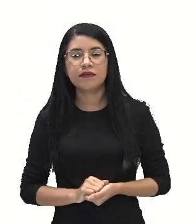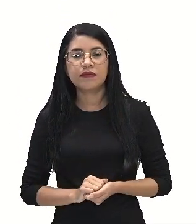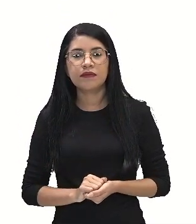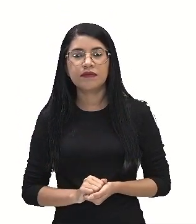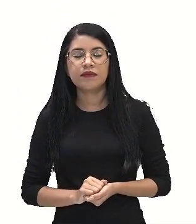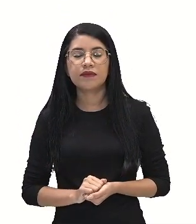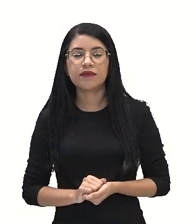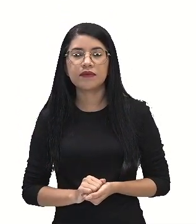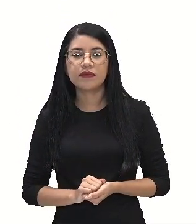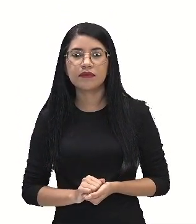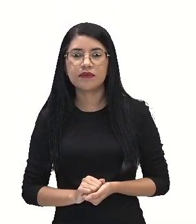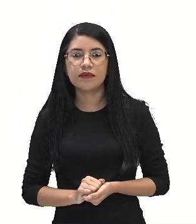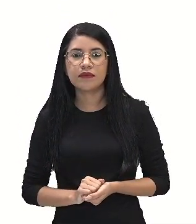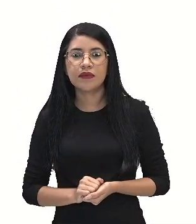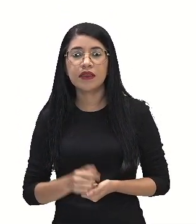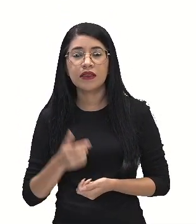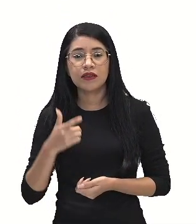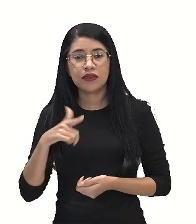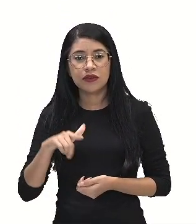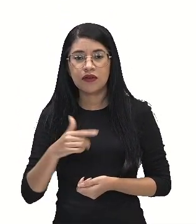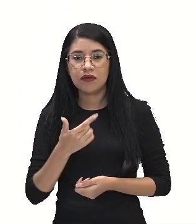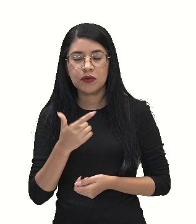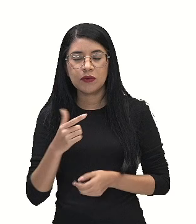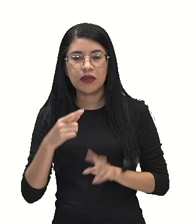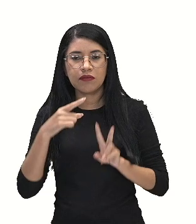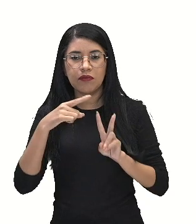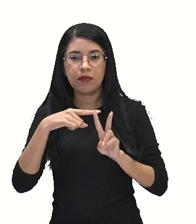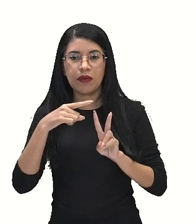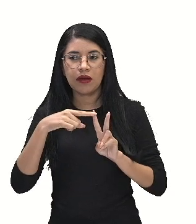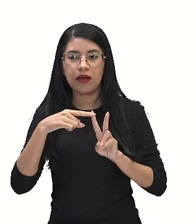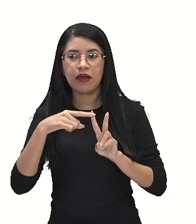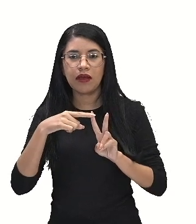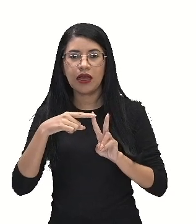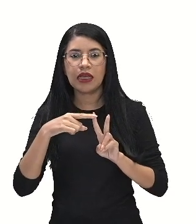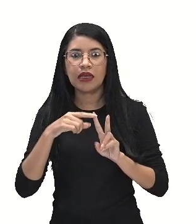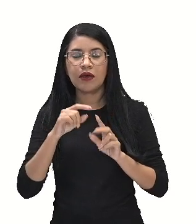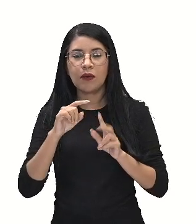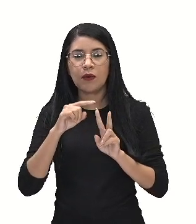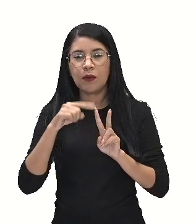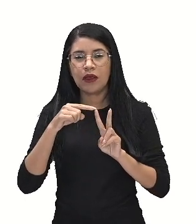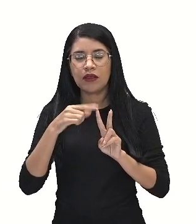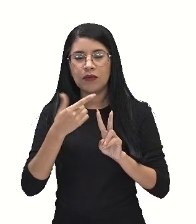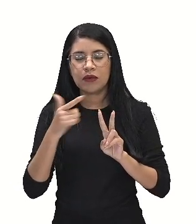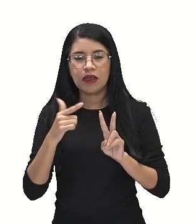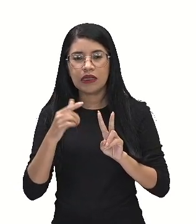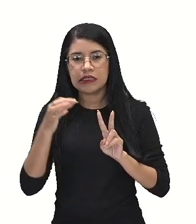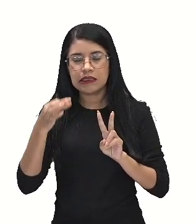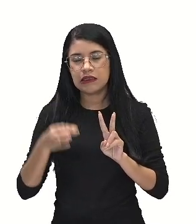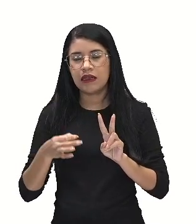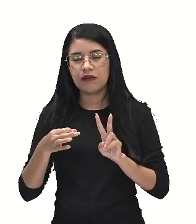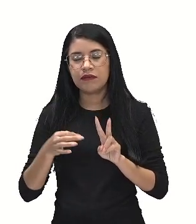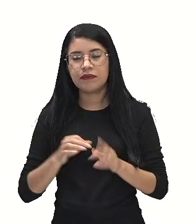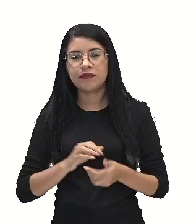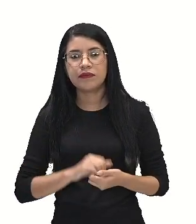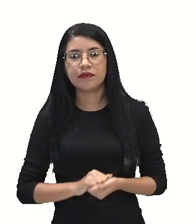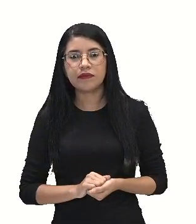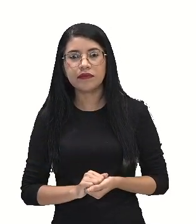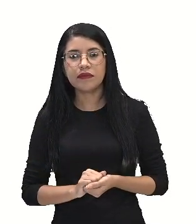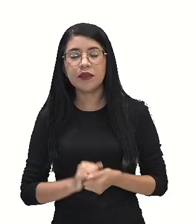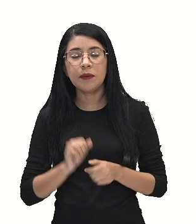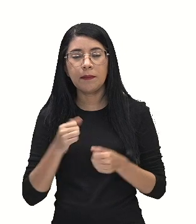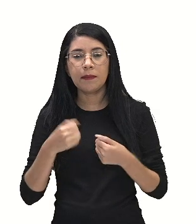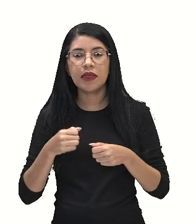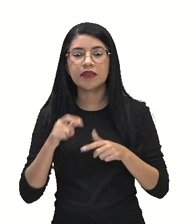Novamente, nós caímos numa raiz quadrada aqui, em que o radicando ele não é um quadrado perfeito. Então vamos decompor